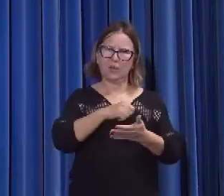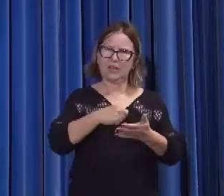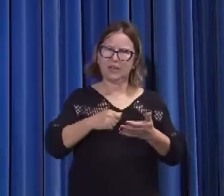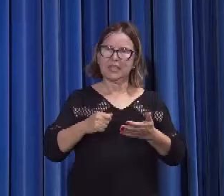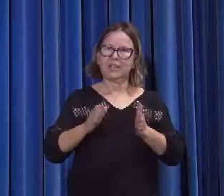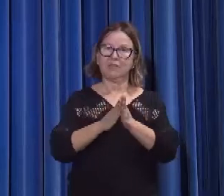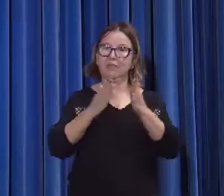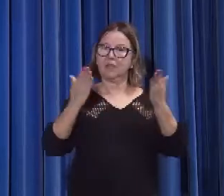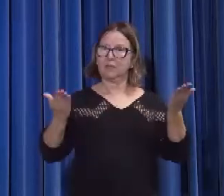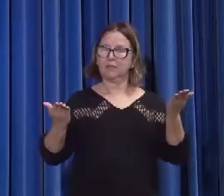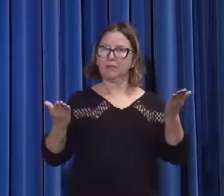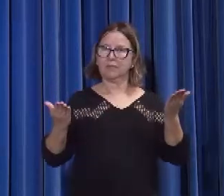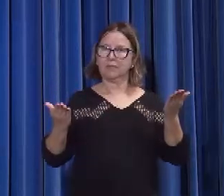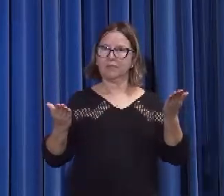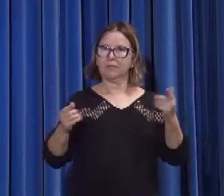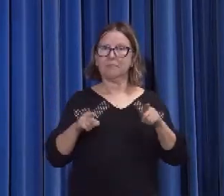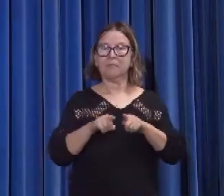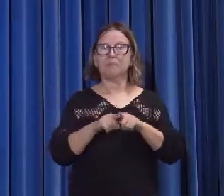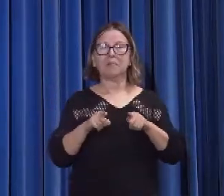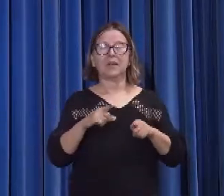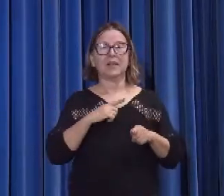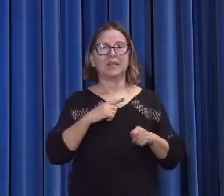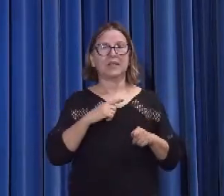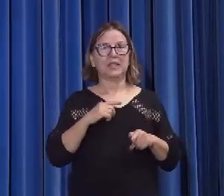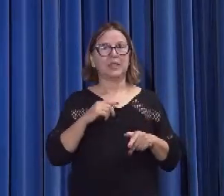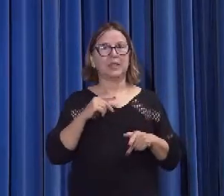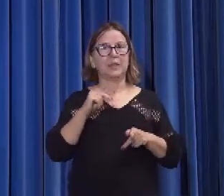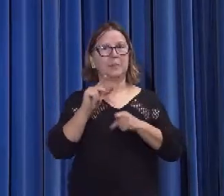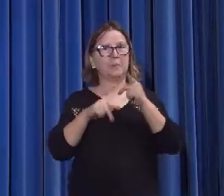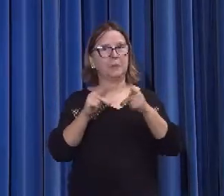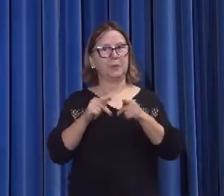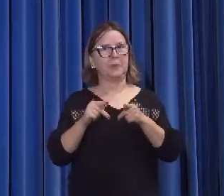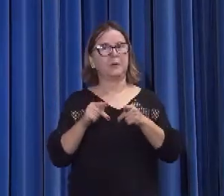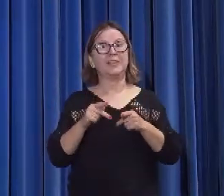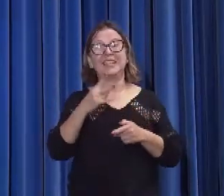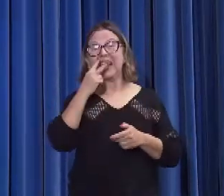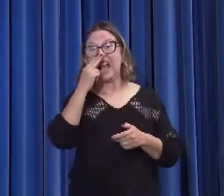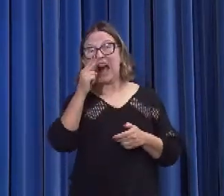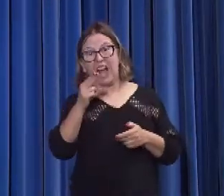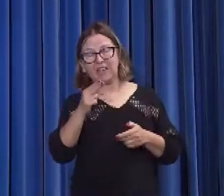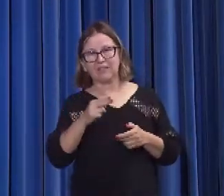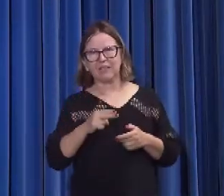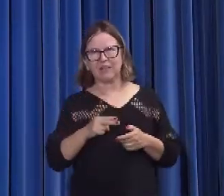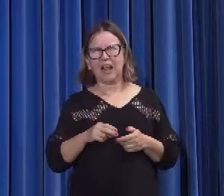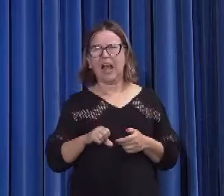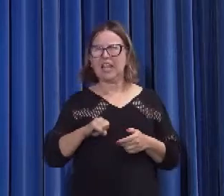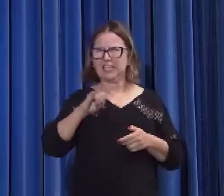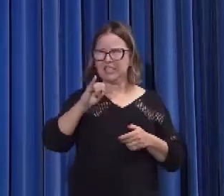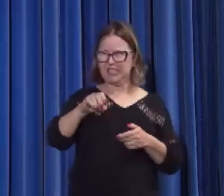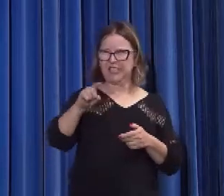muito difundido e propagado. Olha, se você vier a Jesus Cristo, se você vier à igreja, se você vier a isso ou